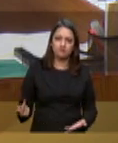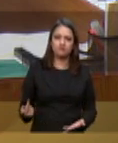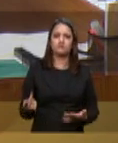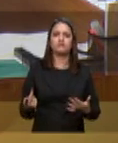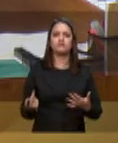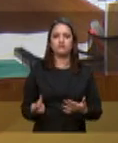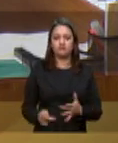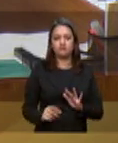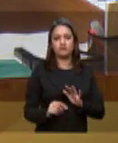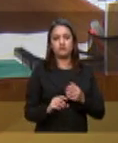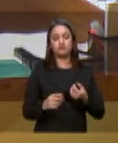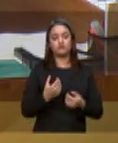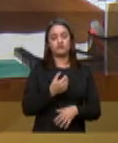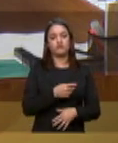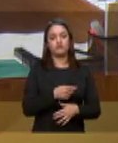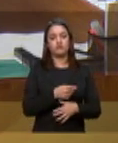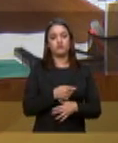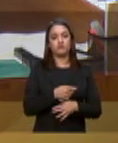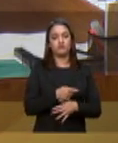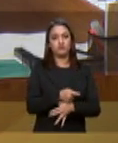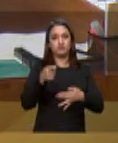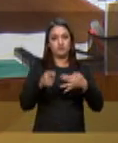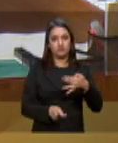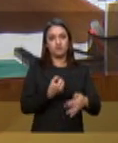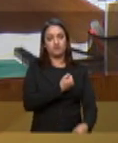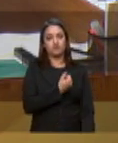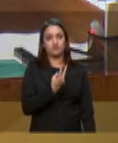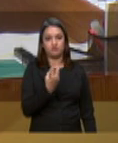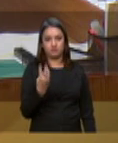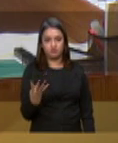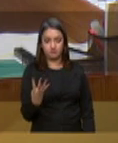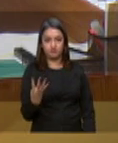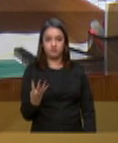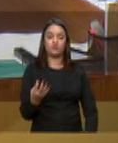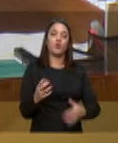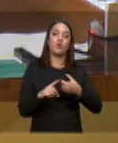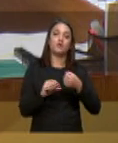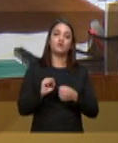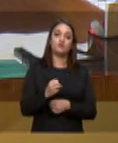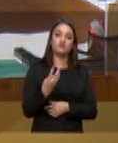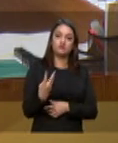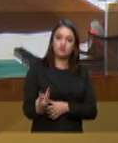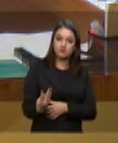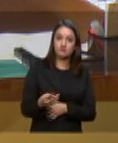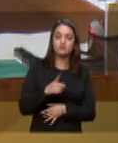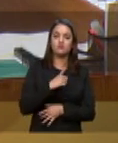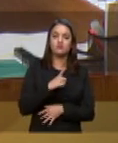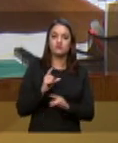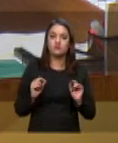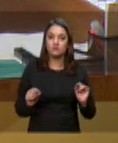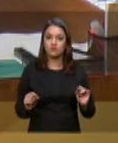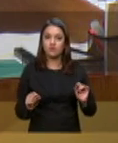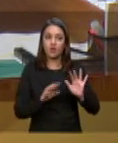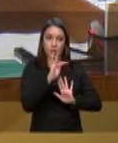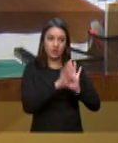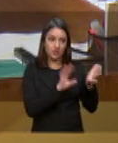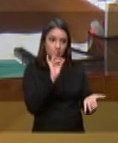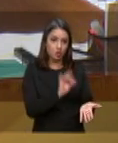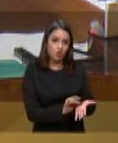24 da súmula vinculante. Ora, o artigo 83 da Lei 9.430, de 96, seja na redação